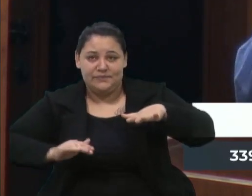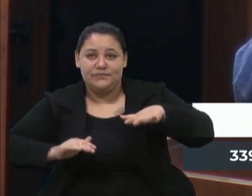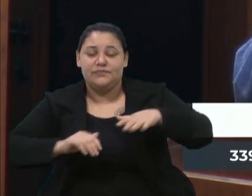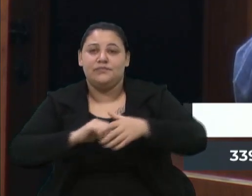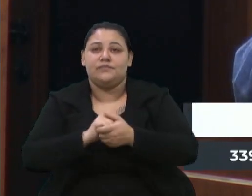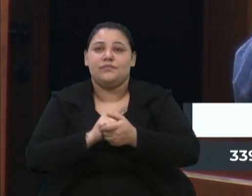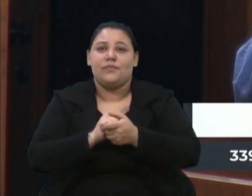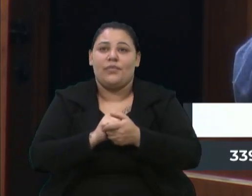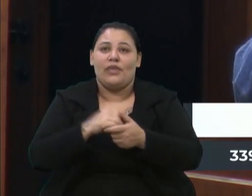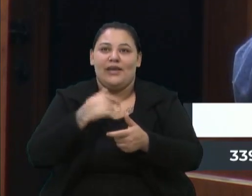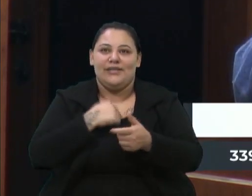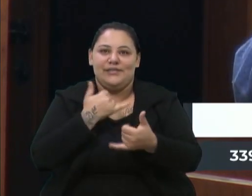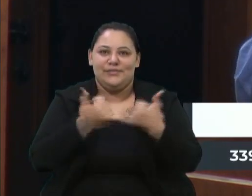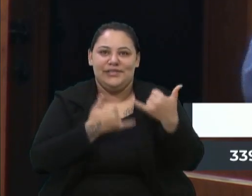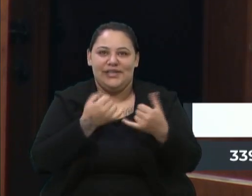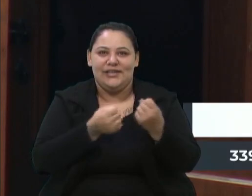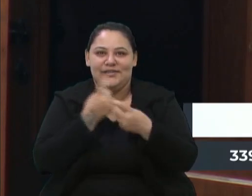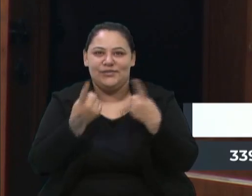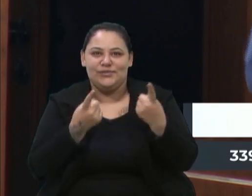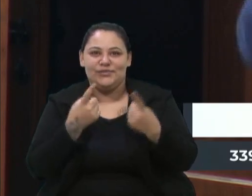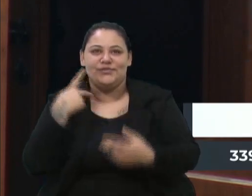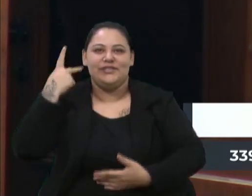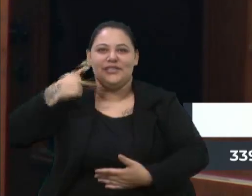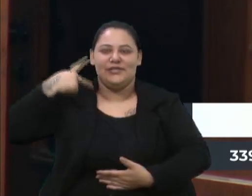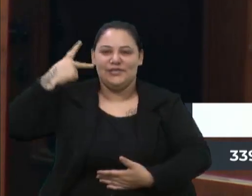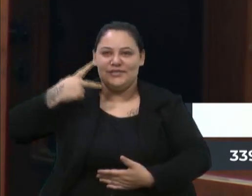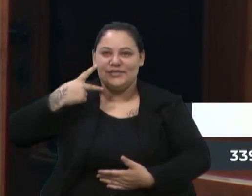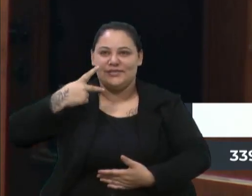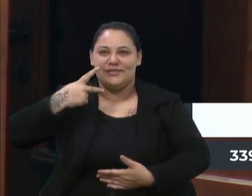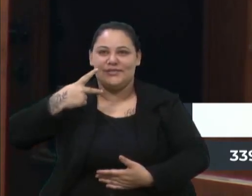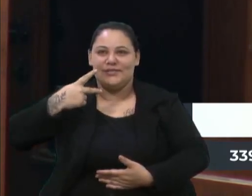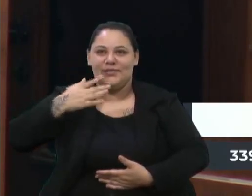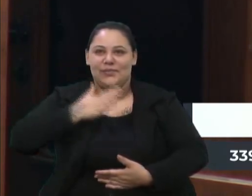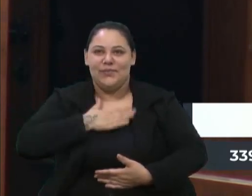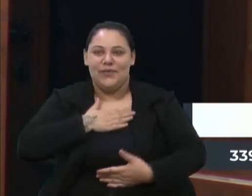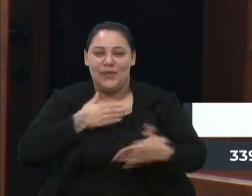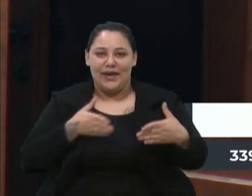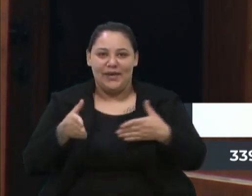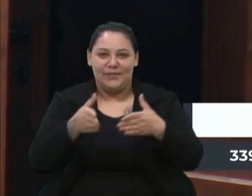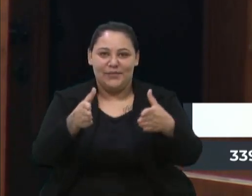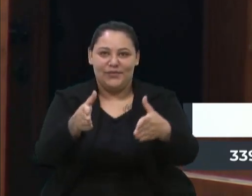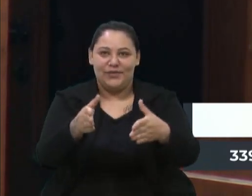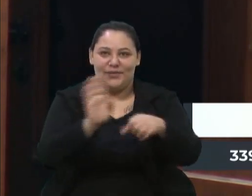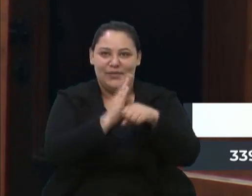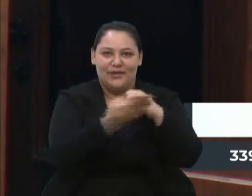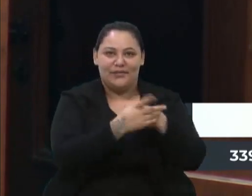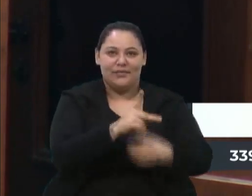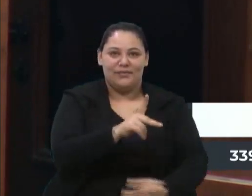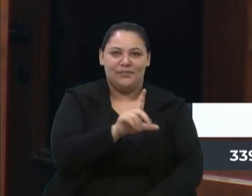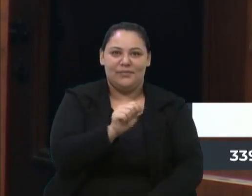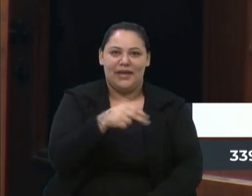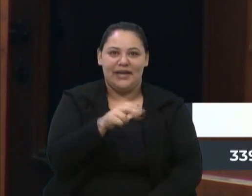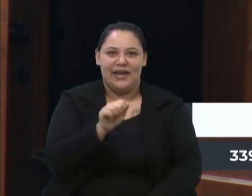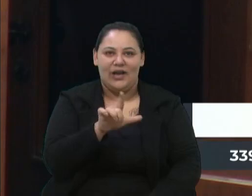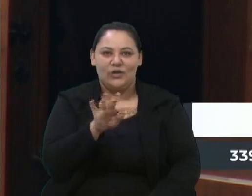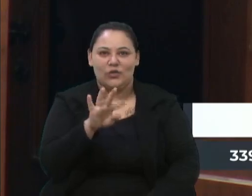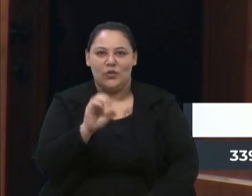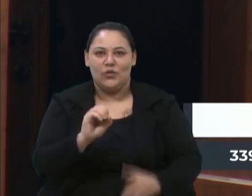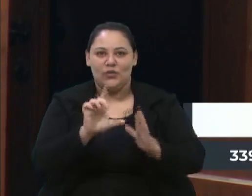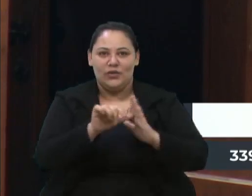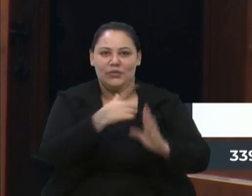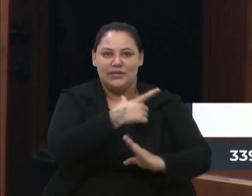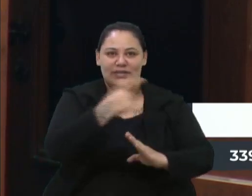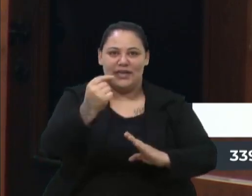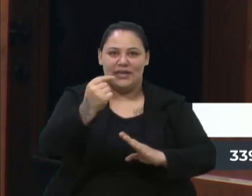eu até ia brincar com alguns colegas vereadores porque o meu roteiro foi Planalto sai do Planalto pela